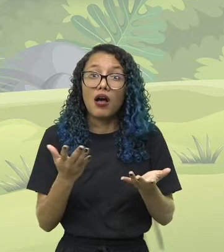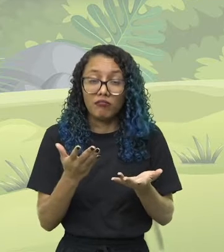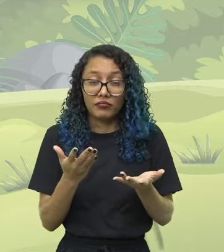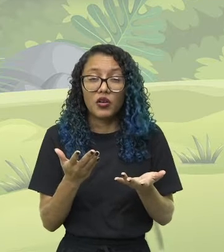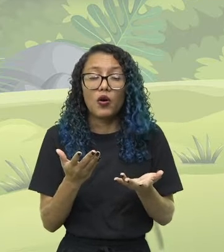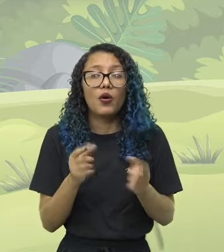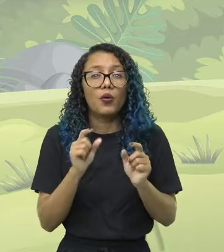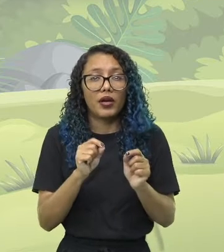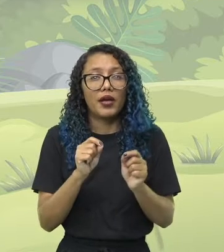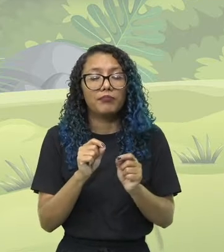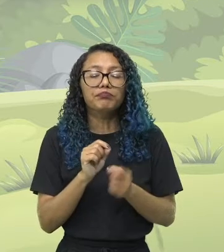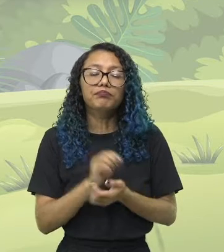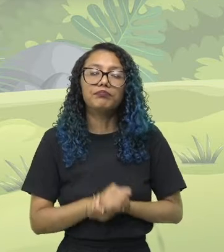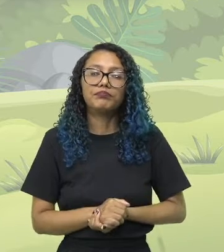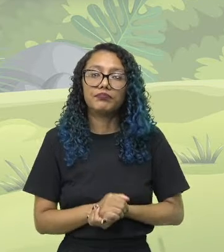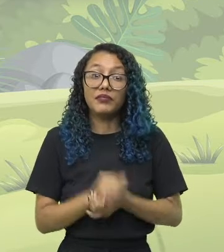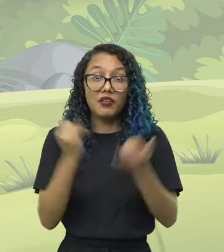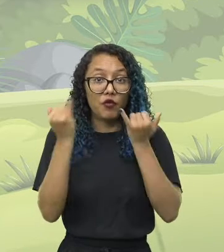momento. Vamos continuar.